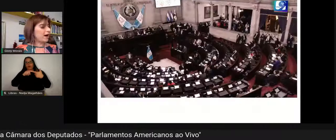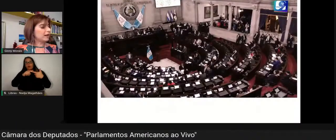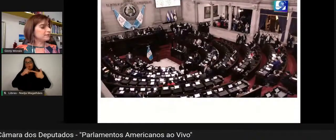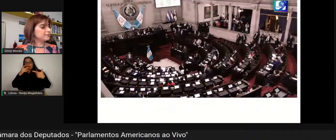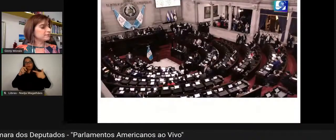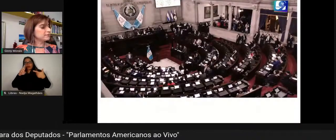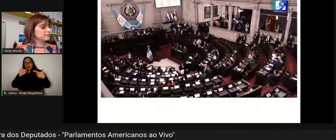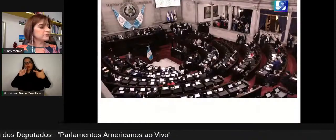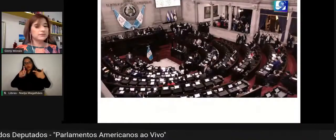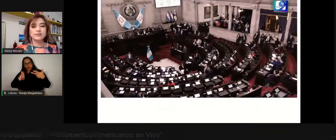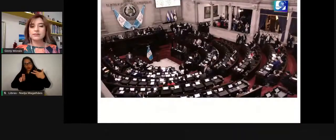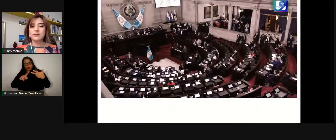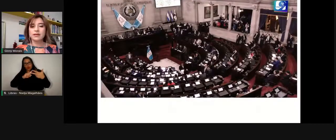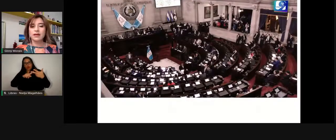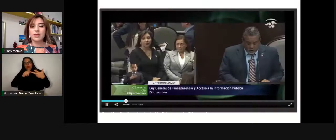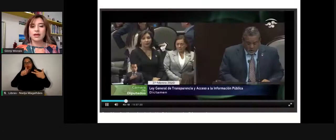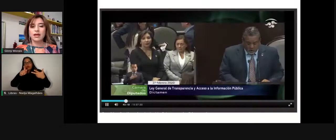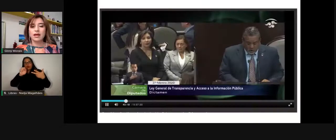Guatemala,